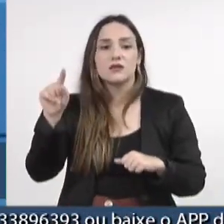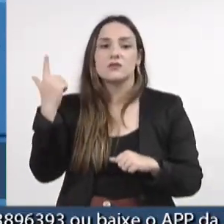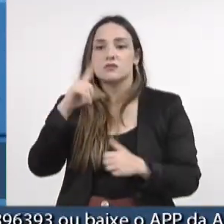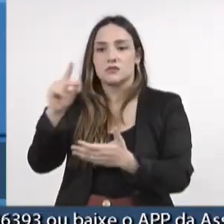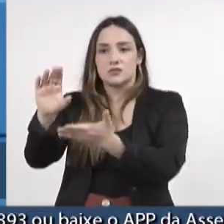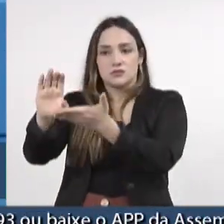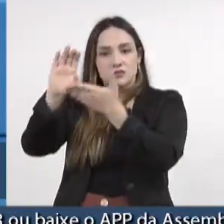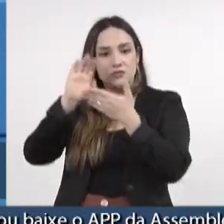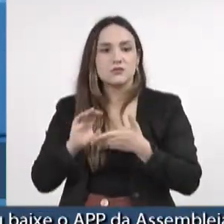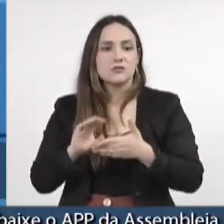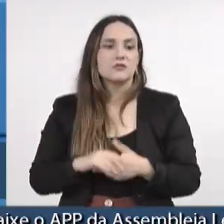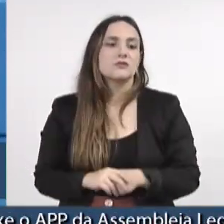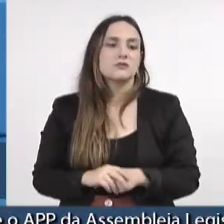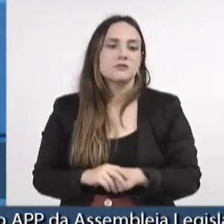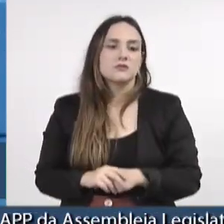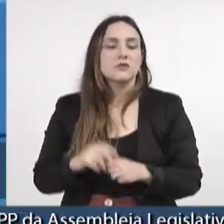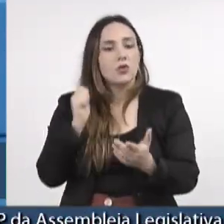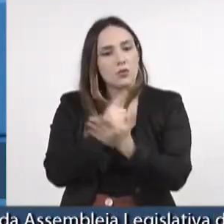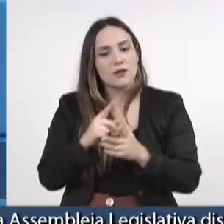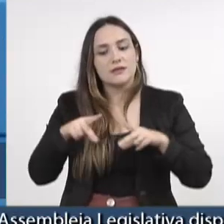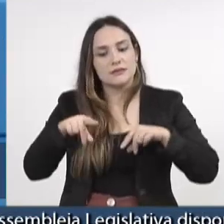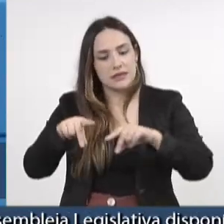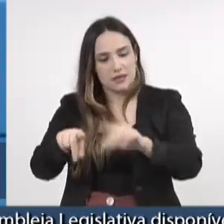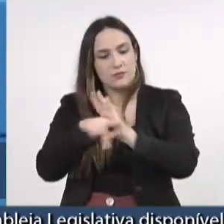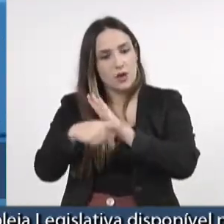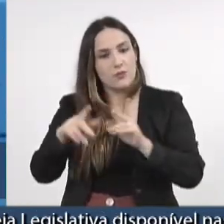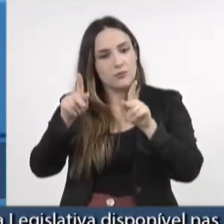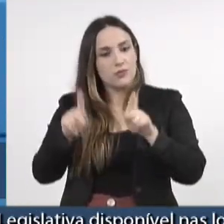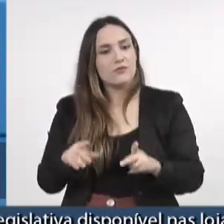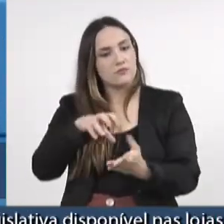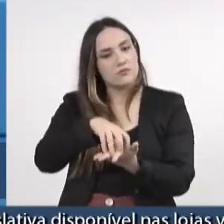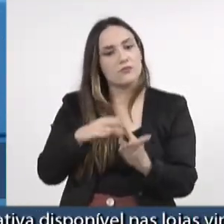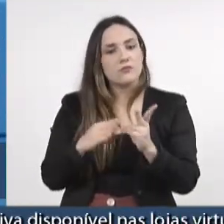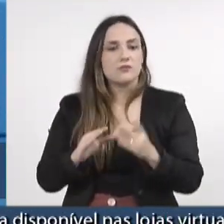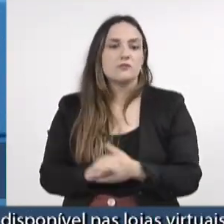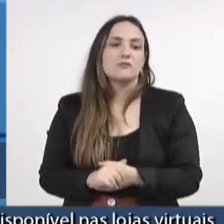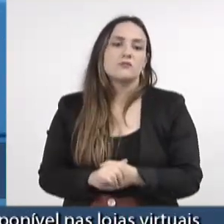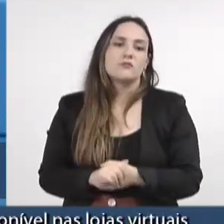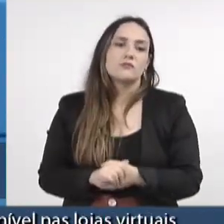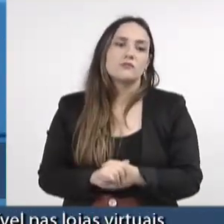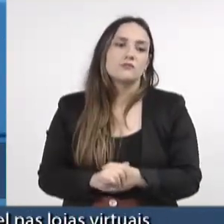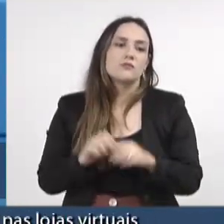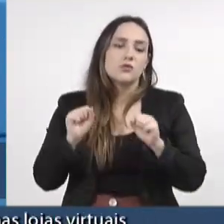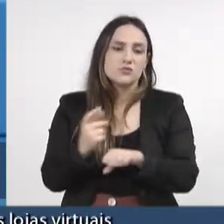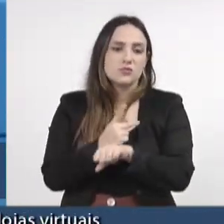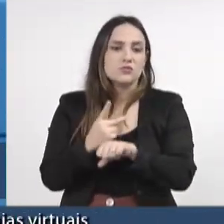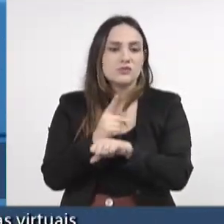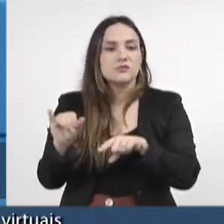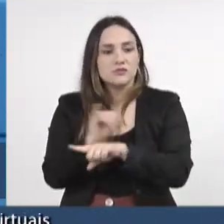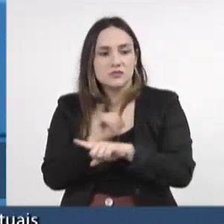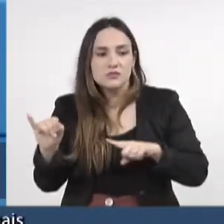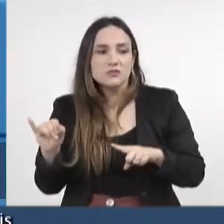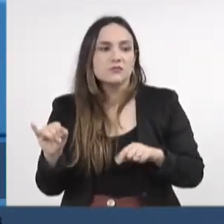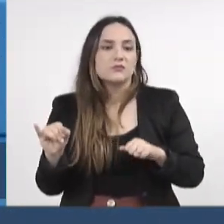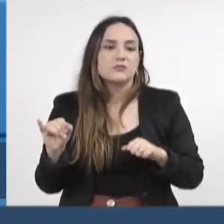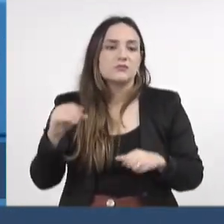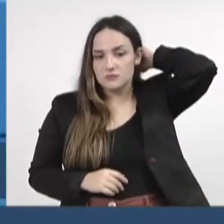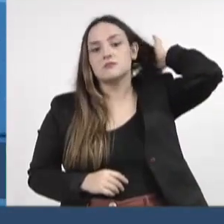à lei? Eu tenho defendido a ideia que nós temos que avançar na PEC 132. O que a